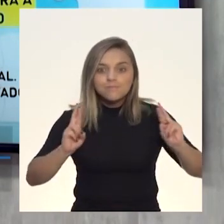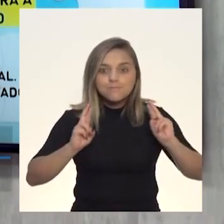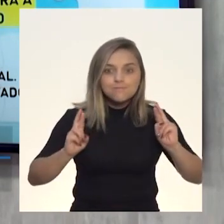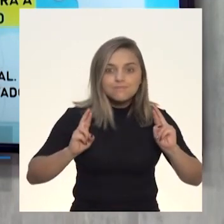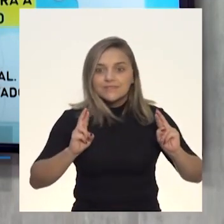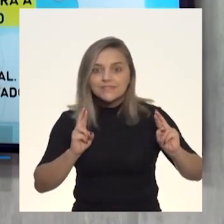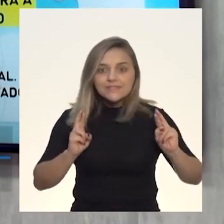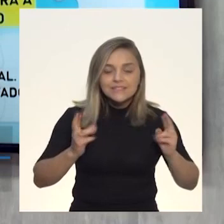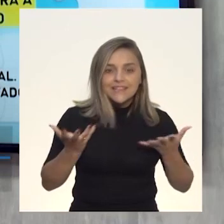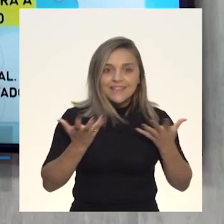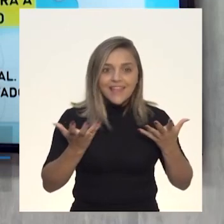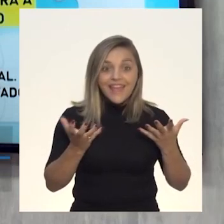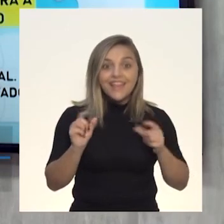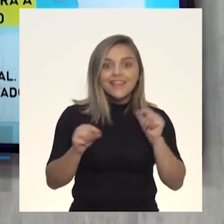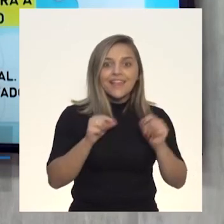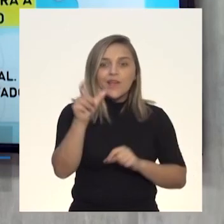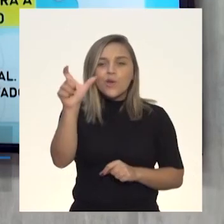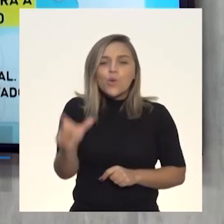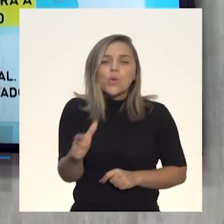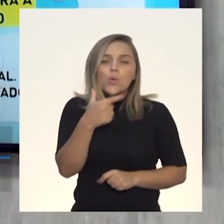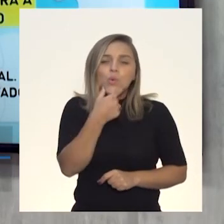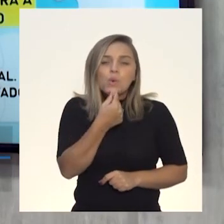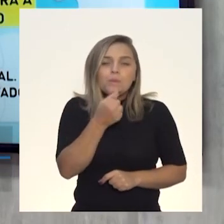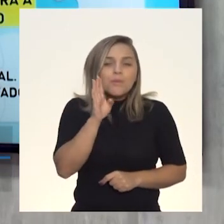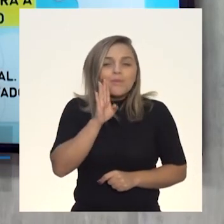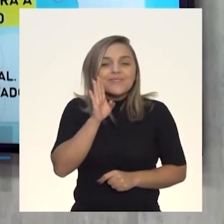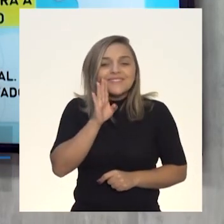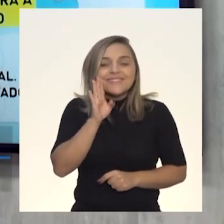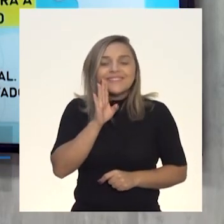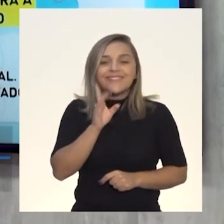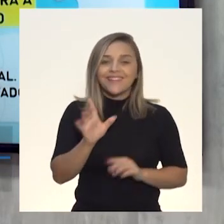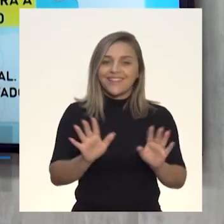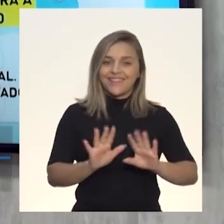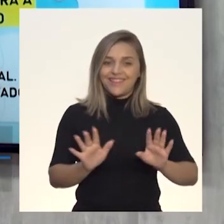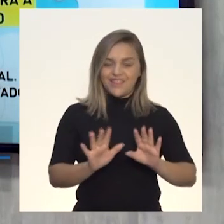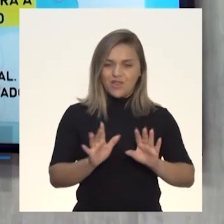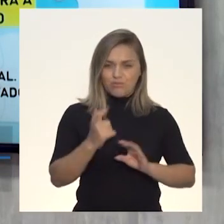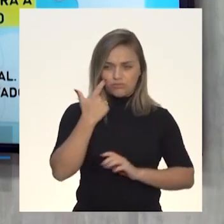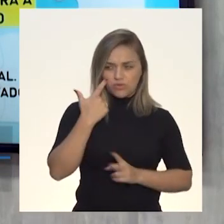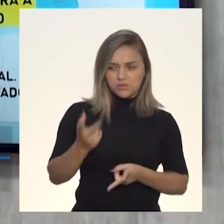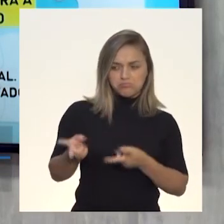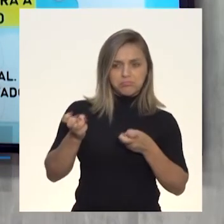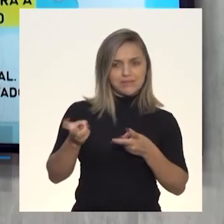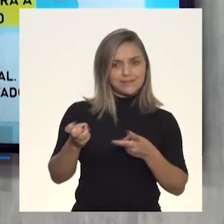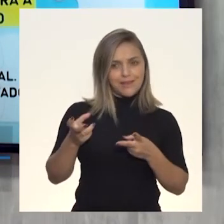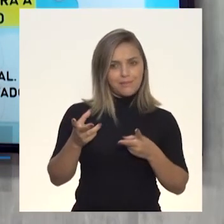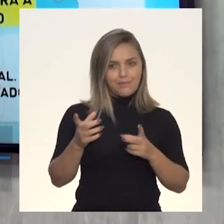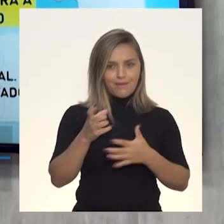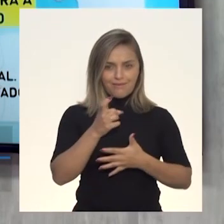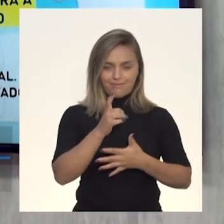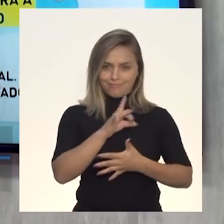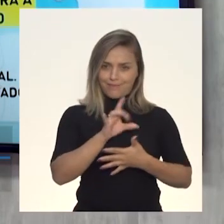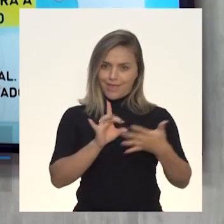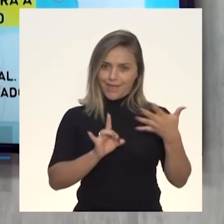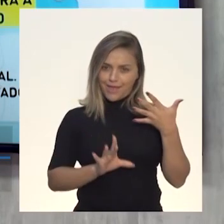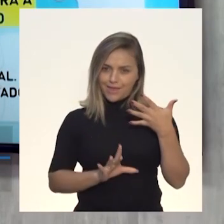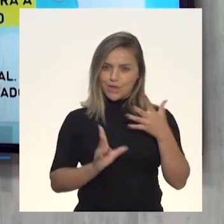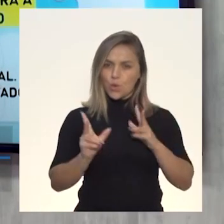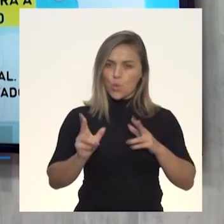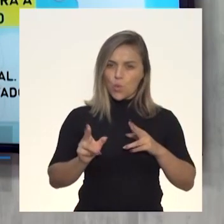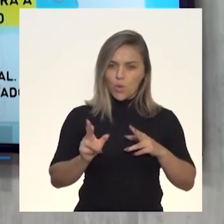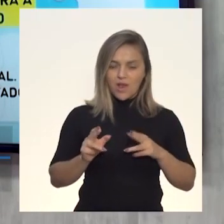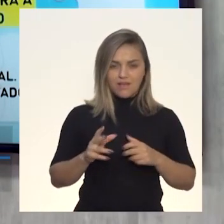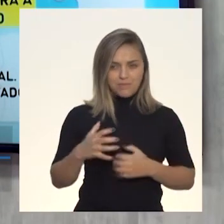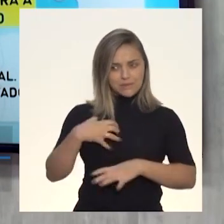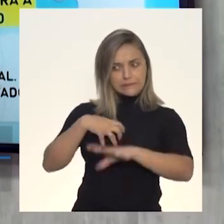torce, né? Por quê? Porque a gente se identifica com aquelas características, né? A gente se sente naquela condição. Estamos agindo de